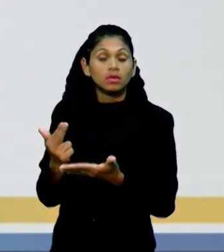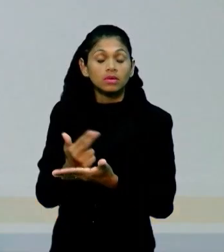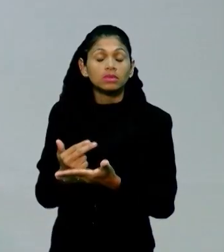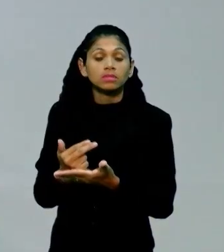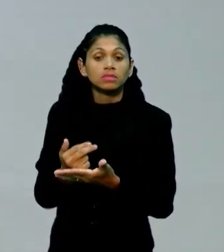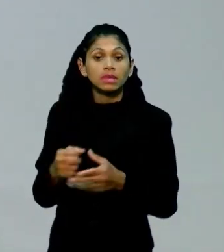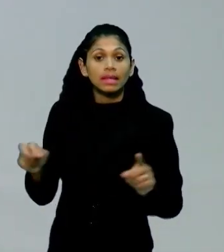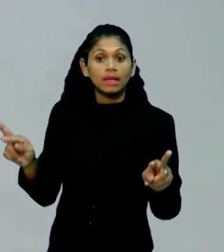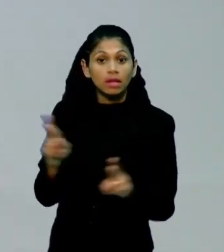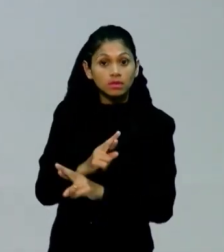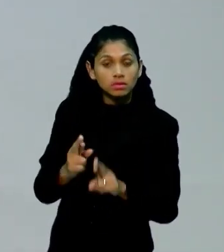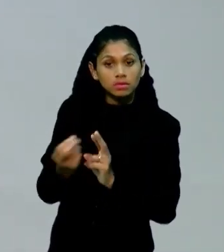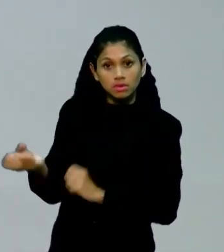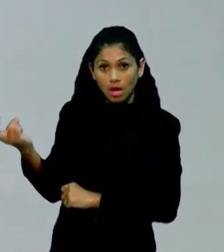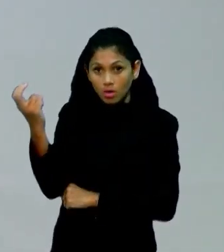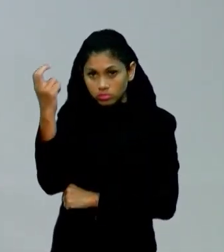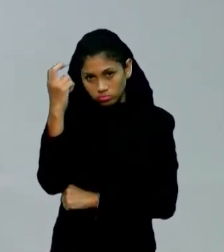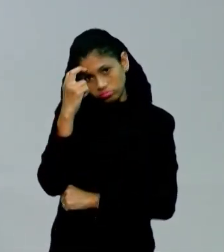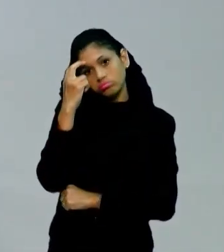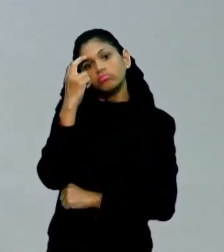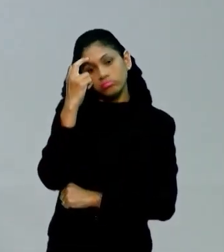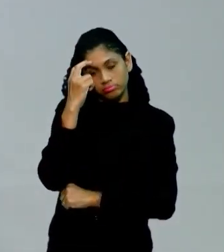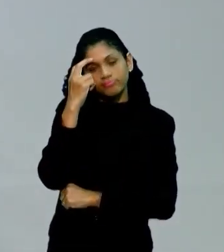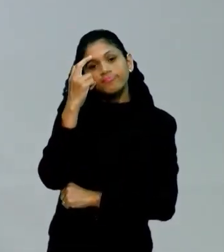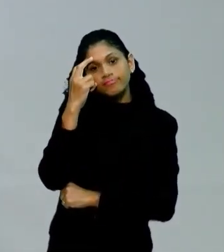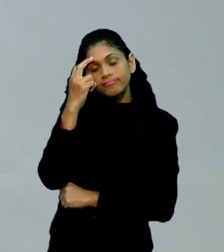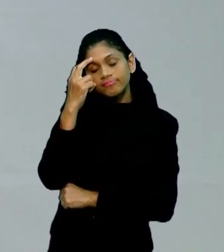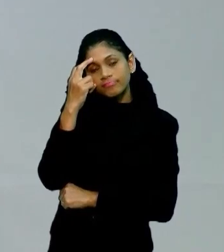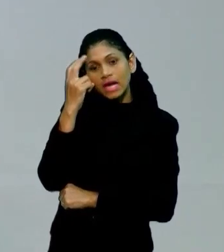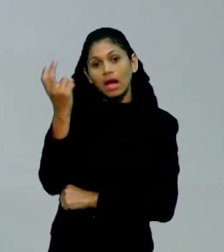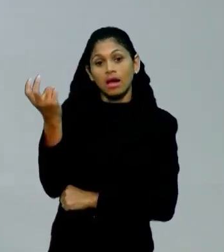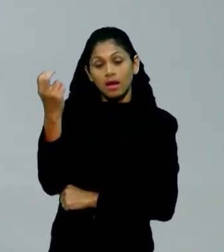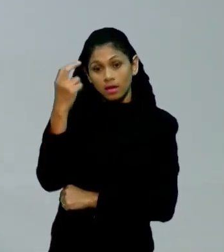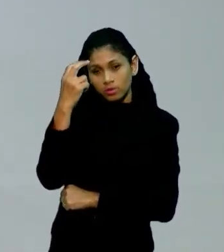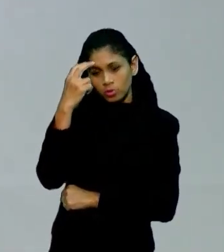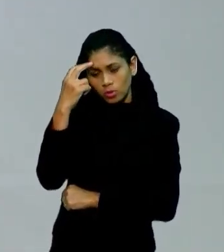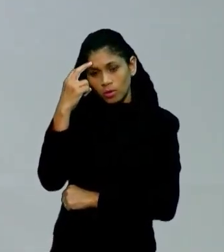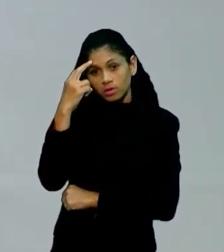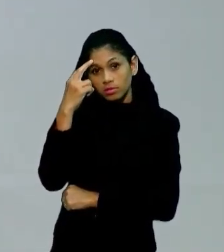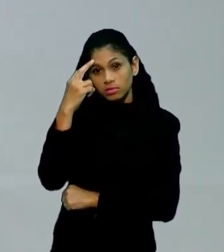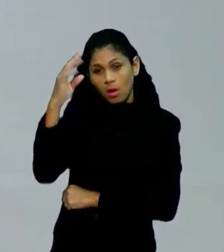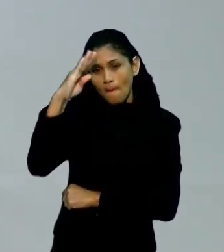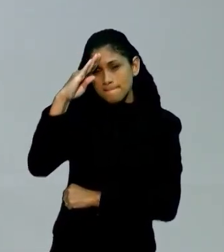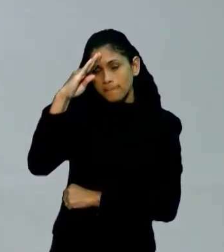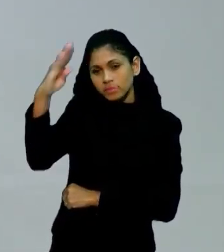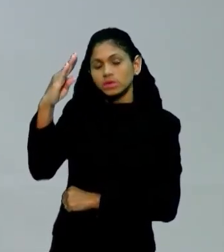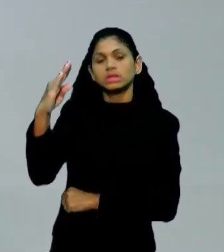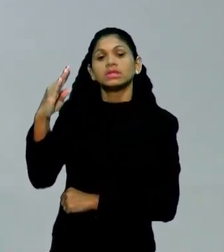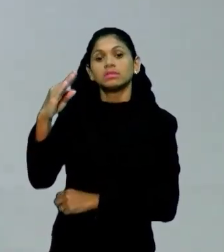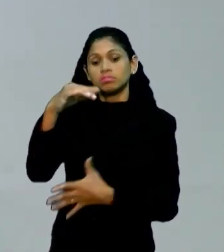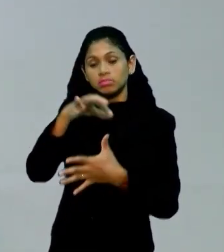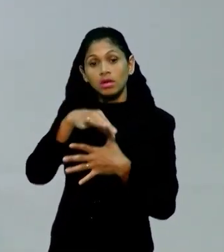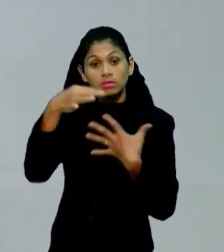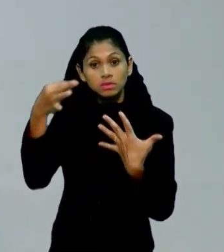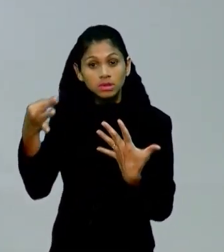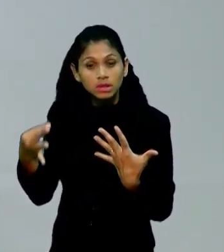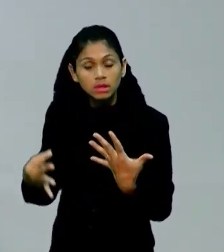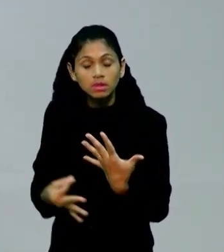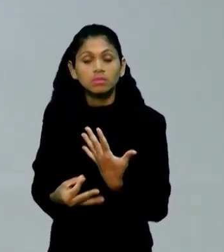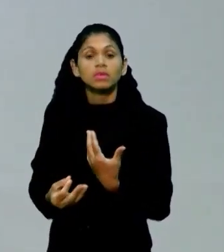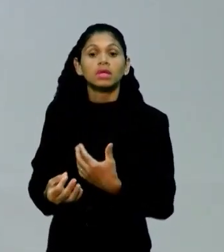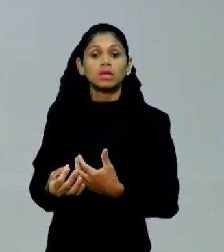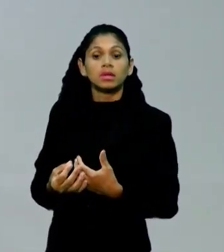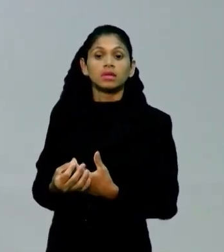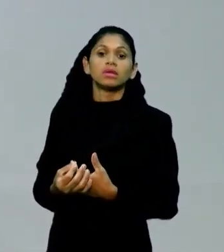Cultura a cultura vai ser um dos principais elementos de difusão de conhecimento Porque a gente já entendeu o que